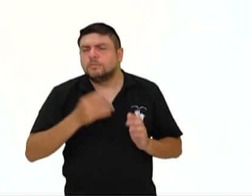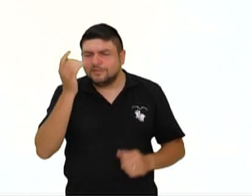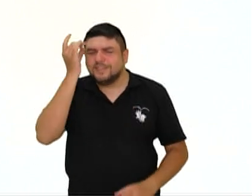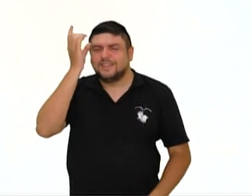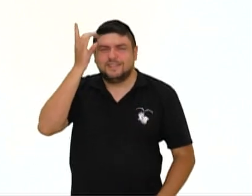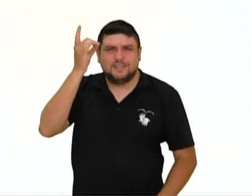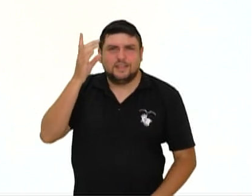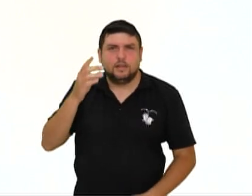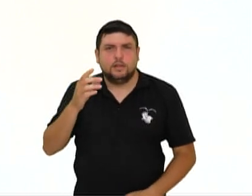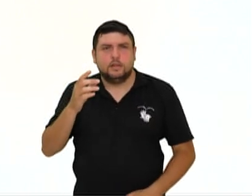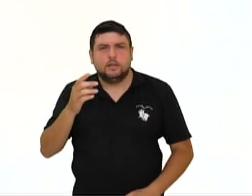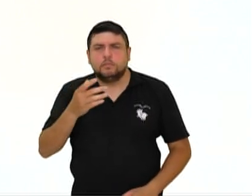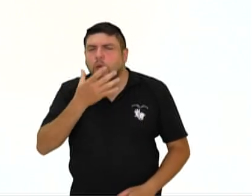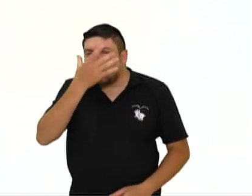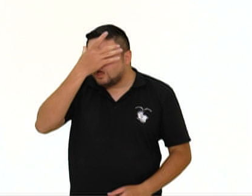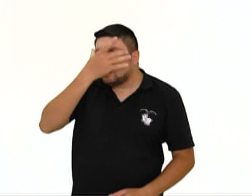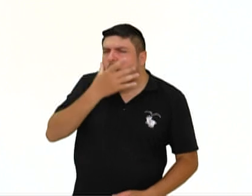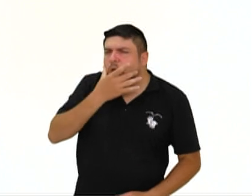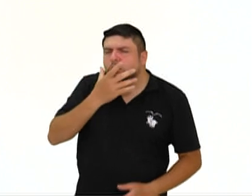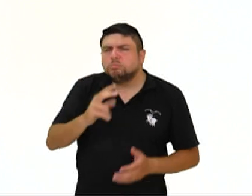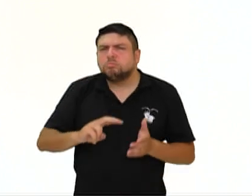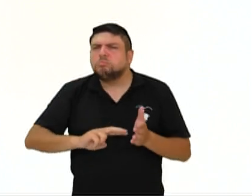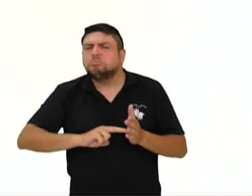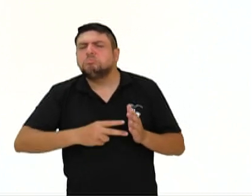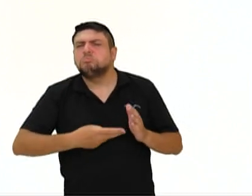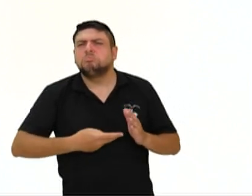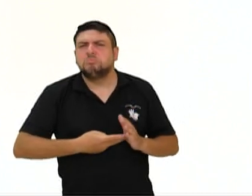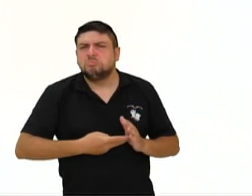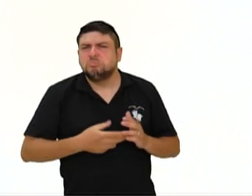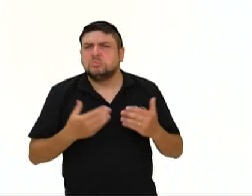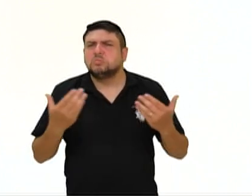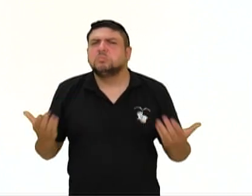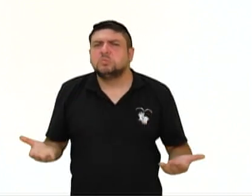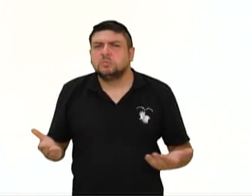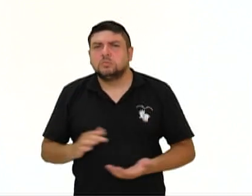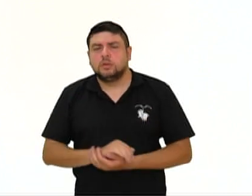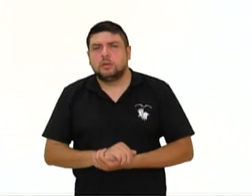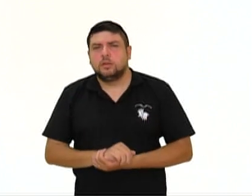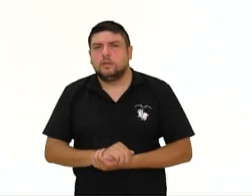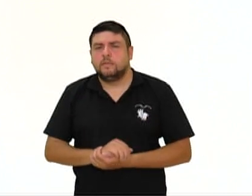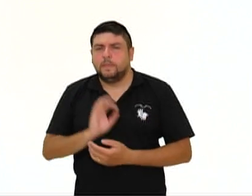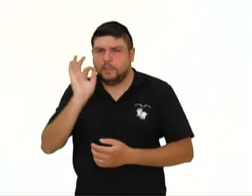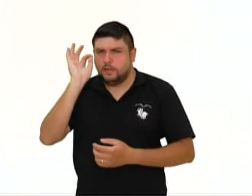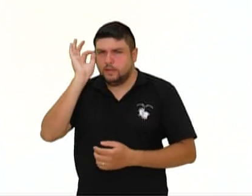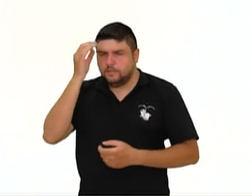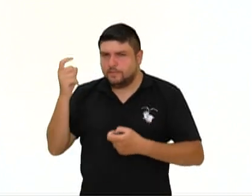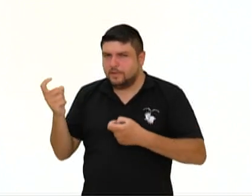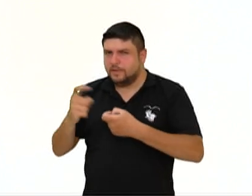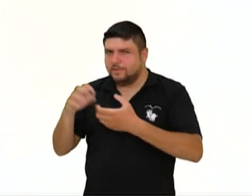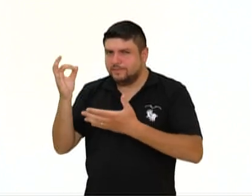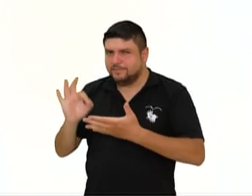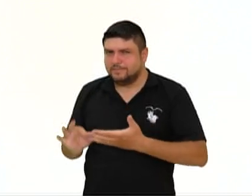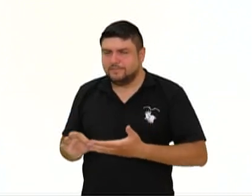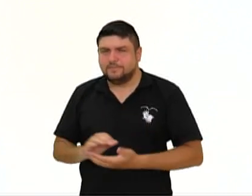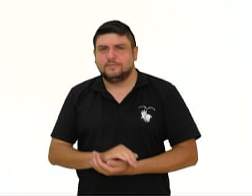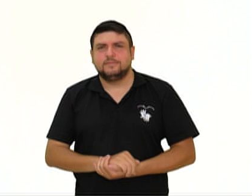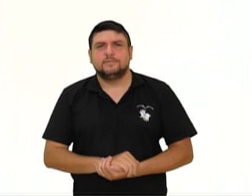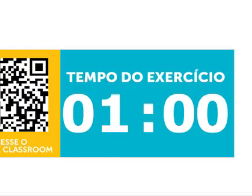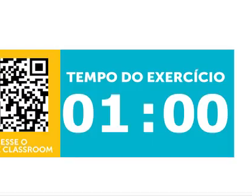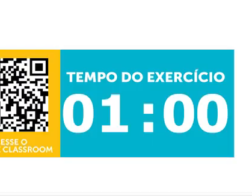né? Tem a carinha delas ali. O que será que representam essas imagens? Logo, logo eu aguardo vocês com a resposta.